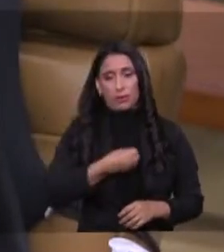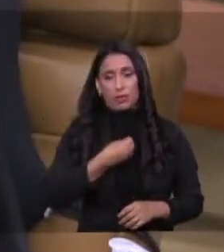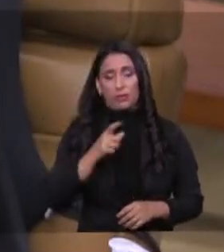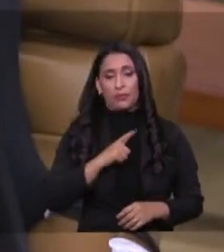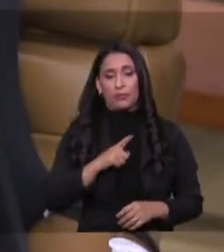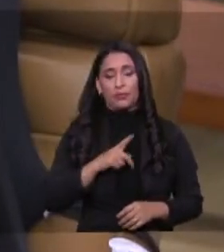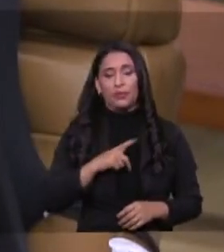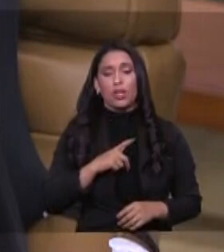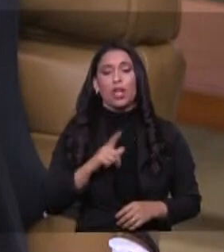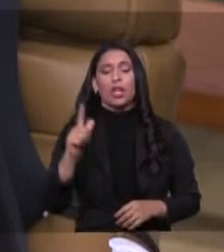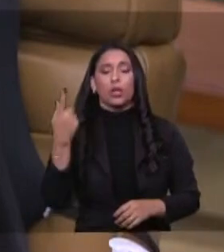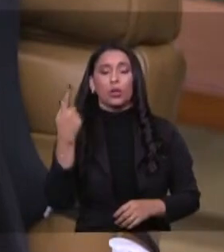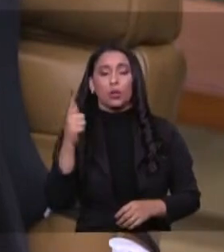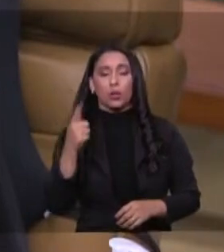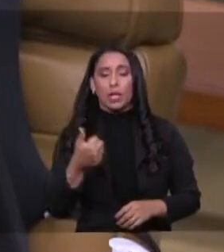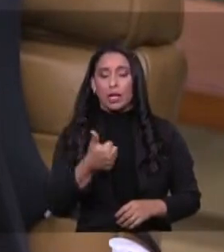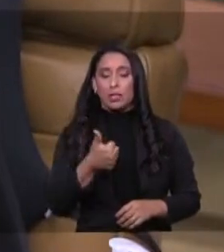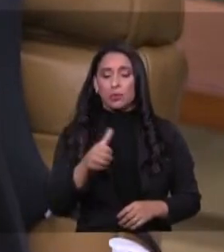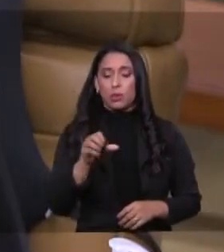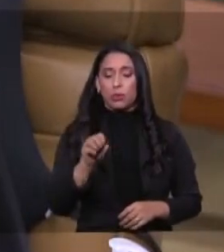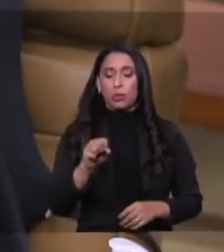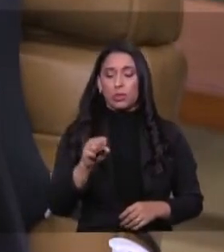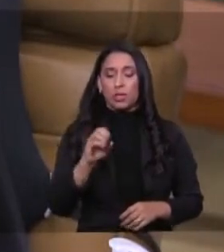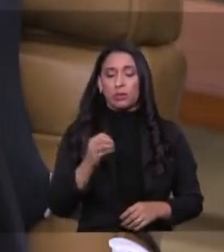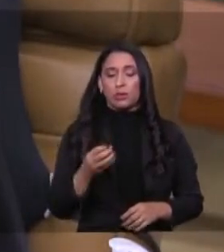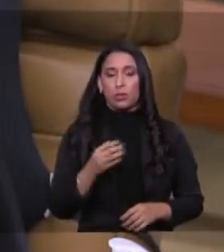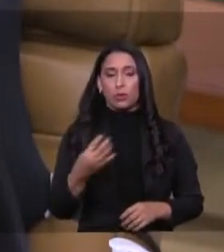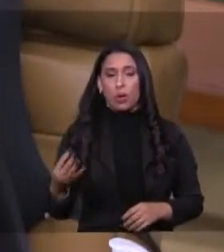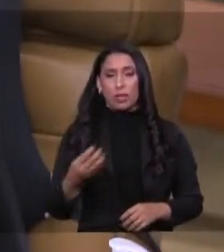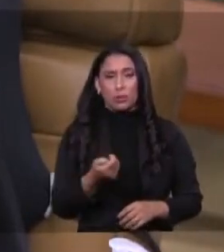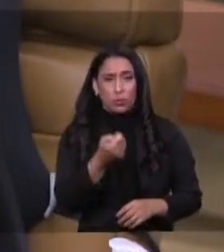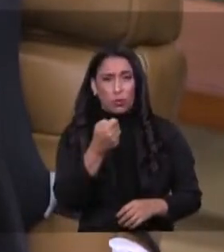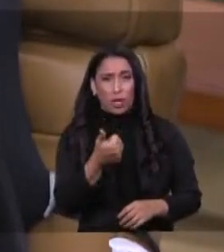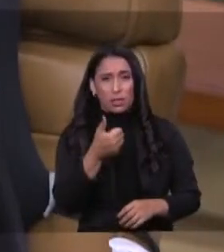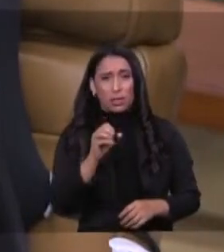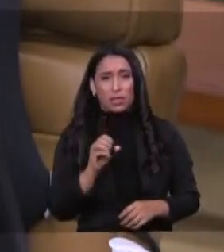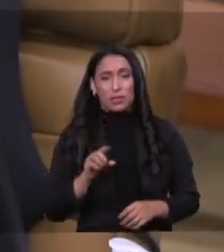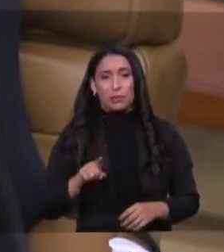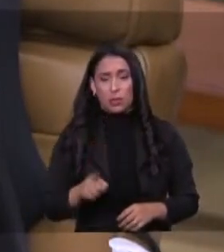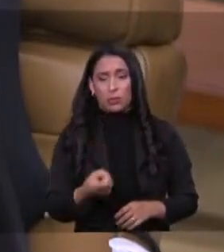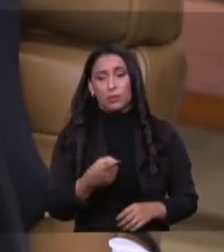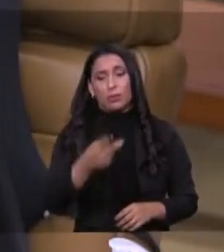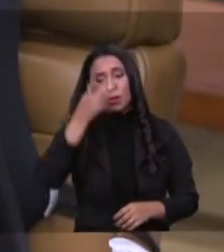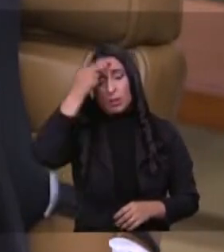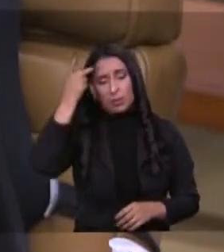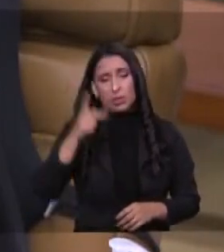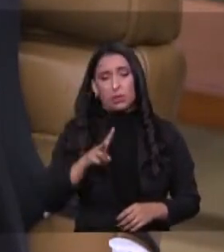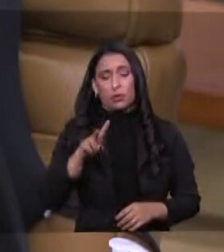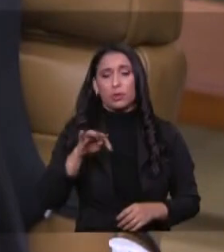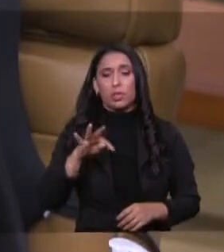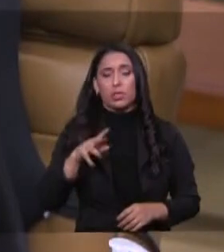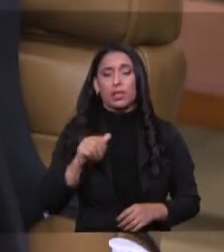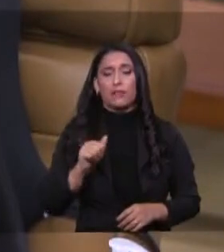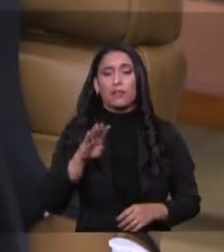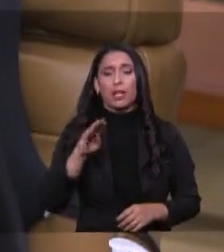Boa, Goiás, 1804, quase 10 mil habitantes. Vila Bela, Mato Grosso,